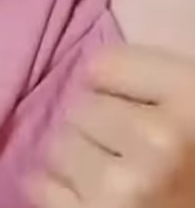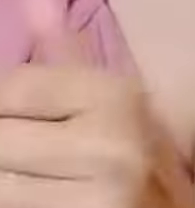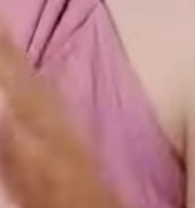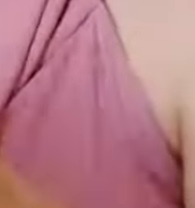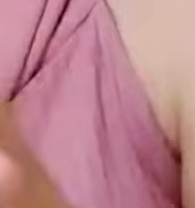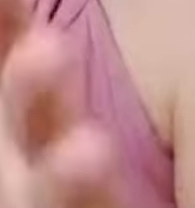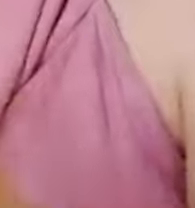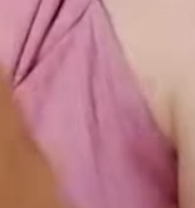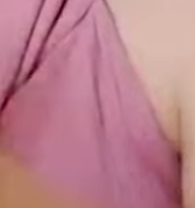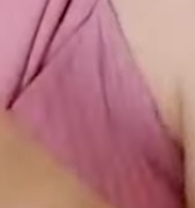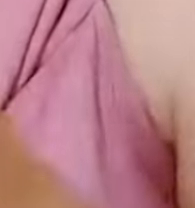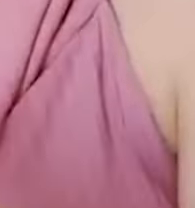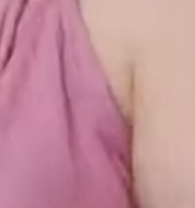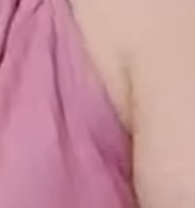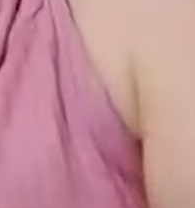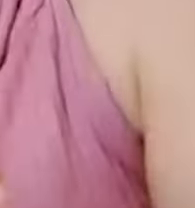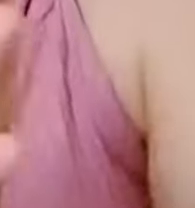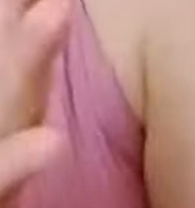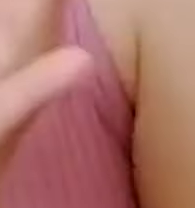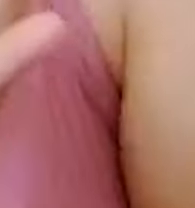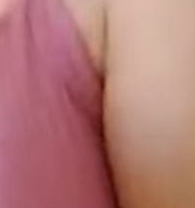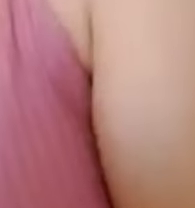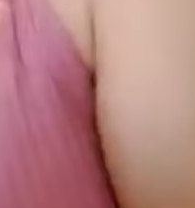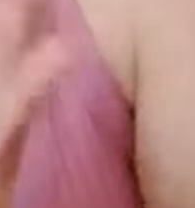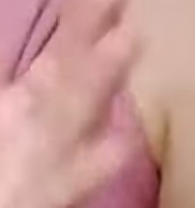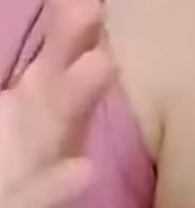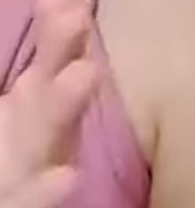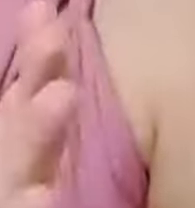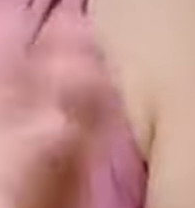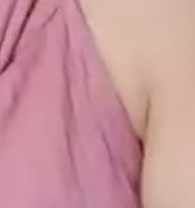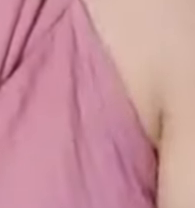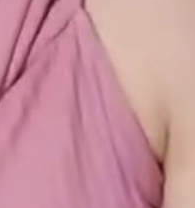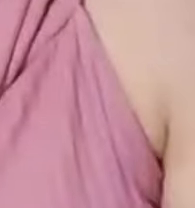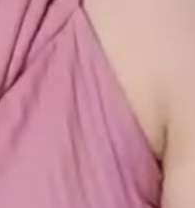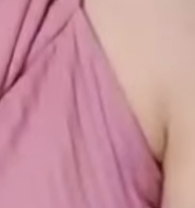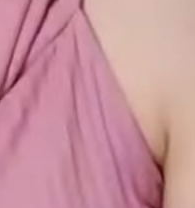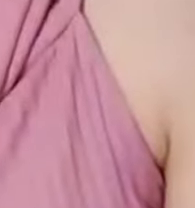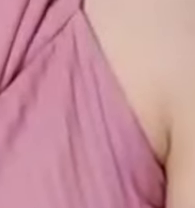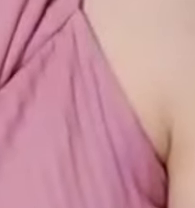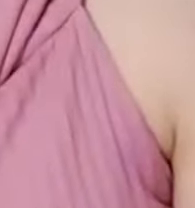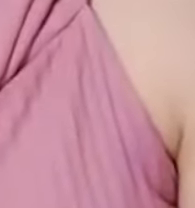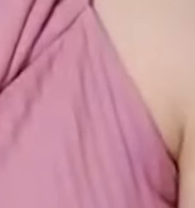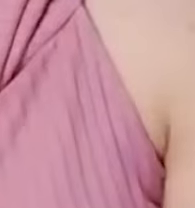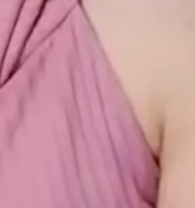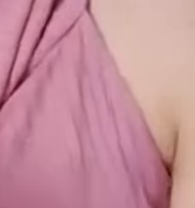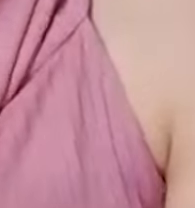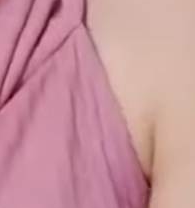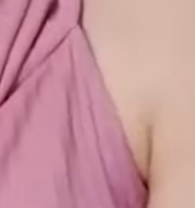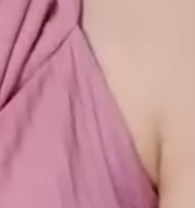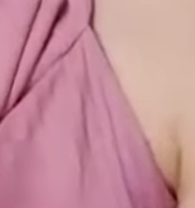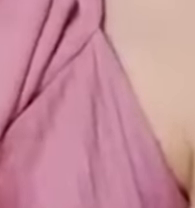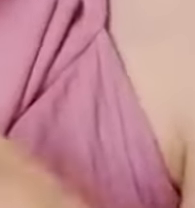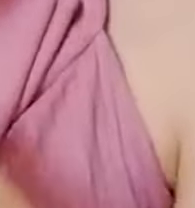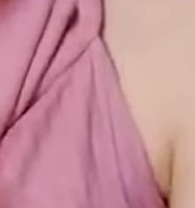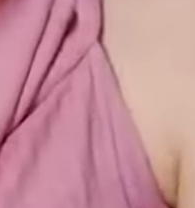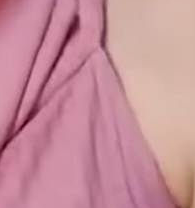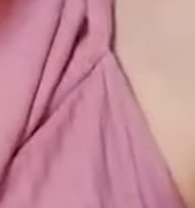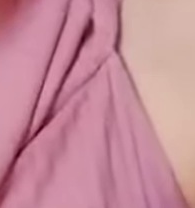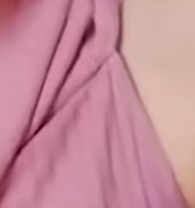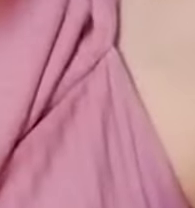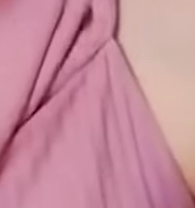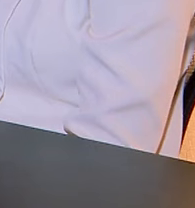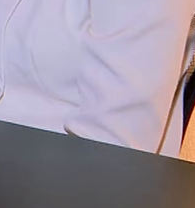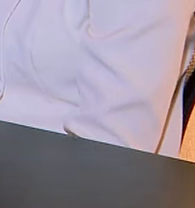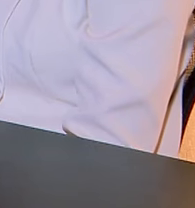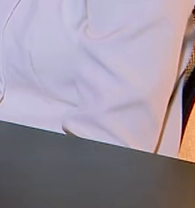sou mãe então só assim diz que tudo bem a gente tá incluindo ela na família e não é verade porque ela planejou ela fez todas as